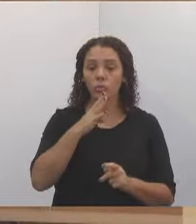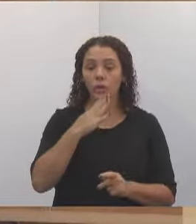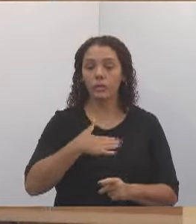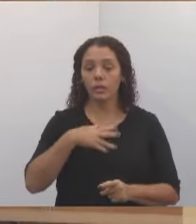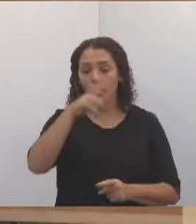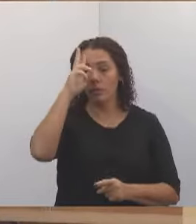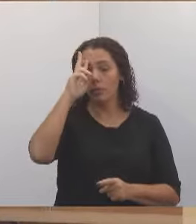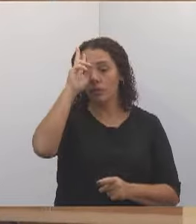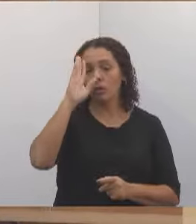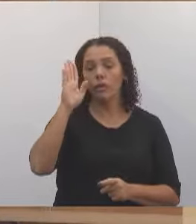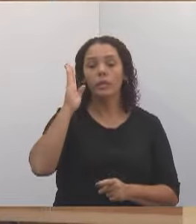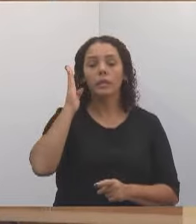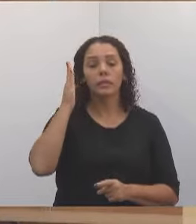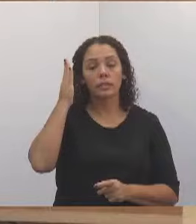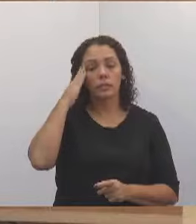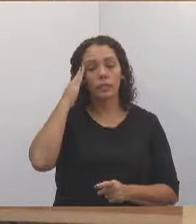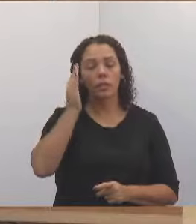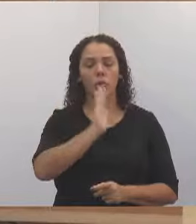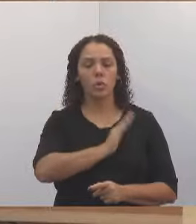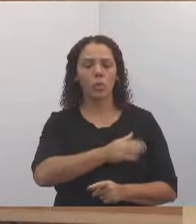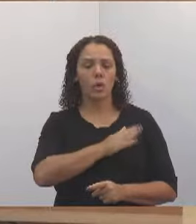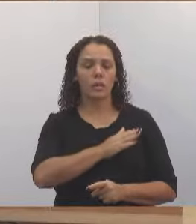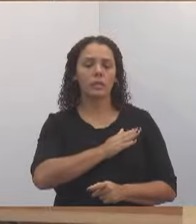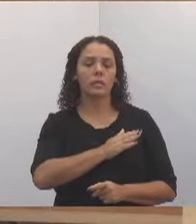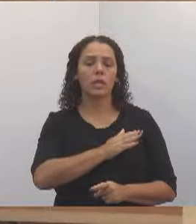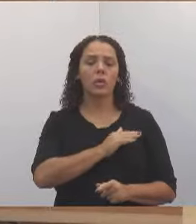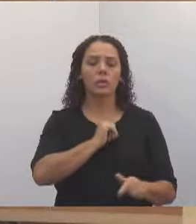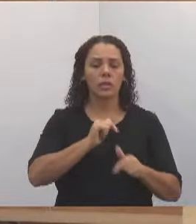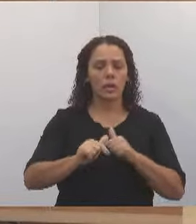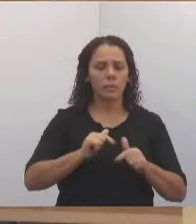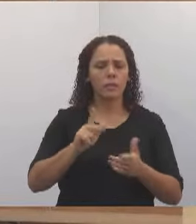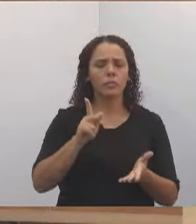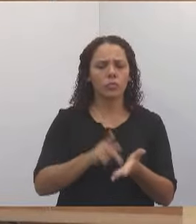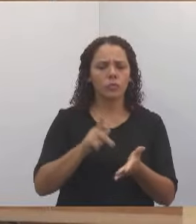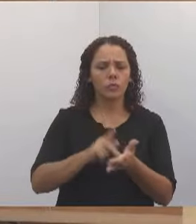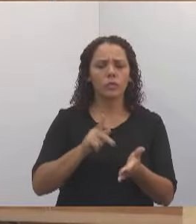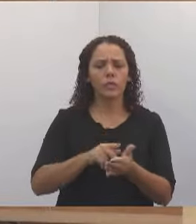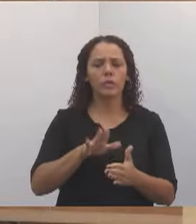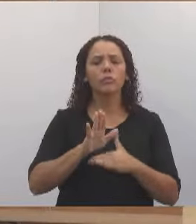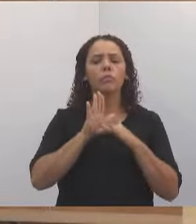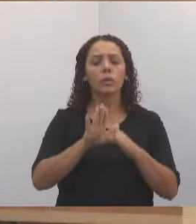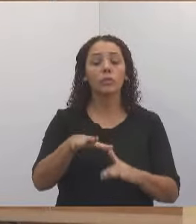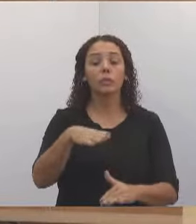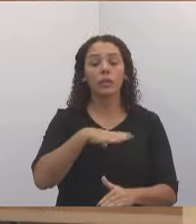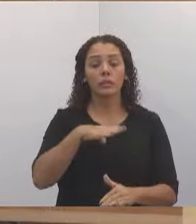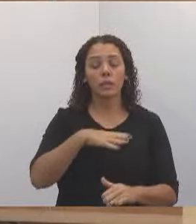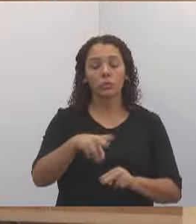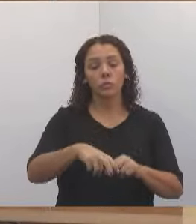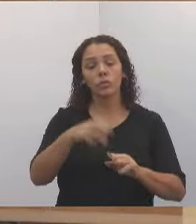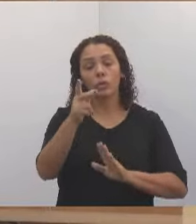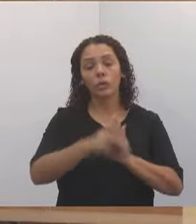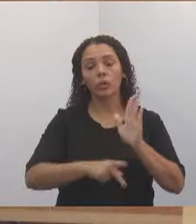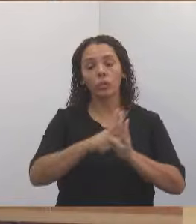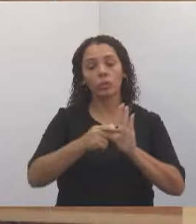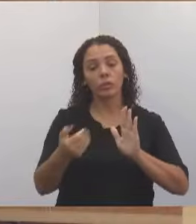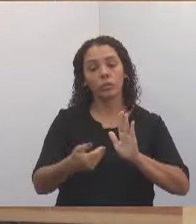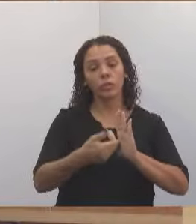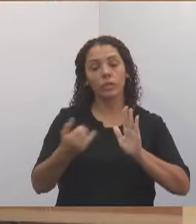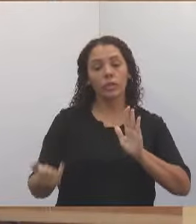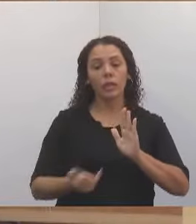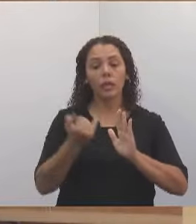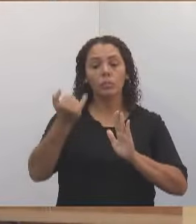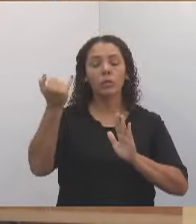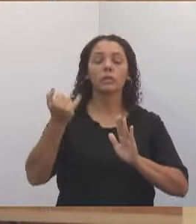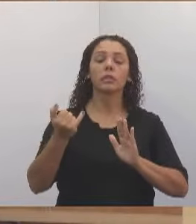sabe do nosso coração que a gente trabalha muito nessa cidade. Então, esse projeto é um projeto importante, é um projeto